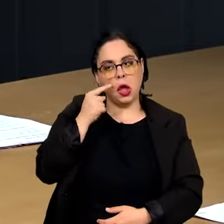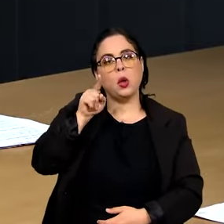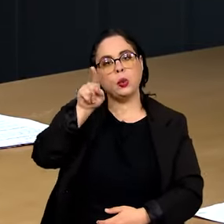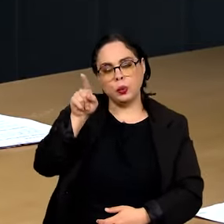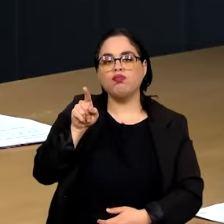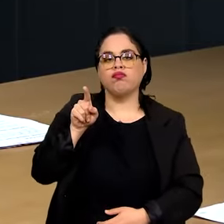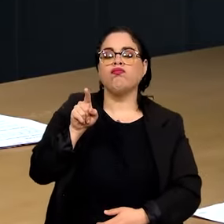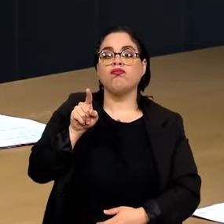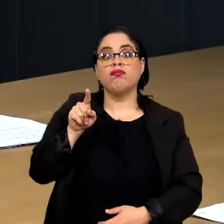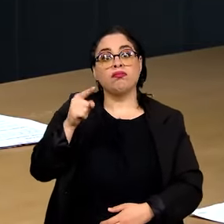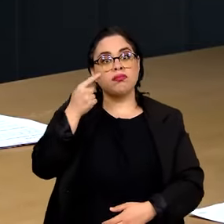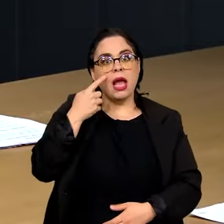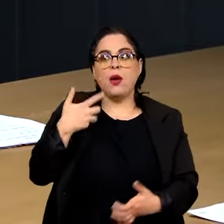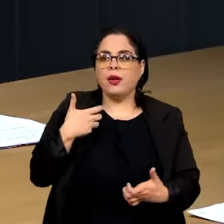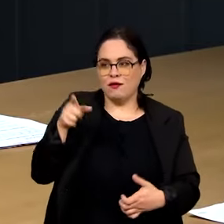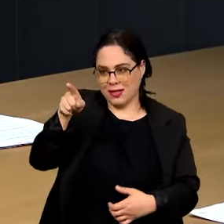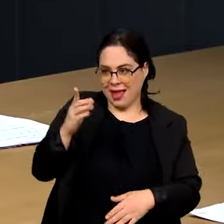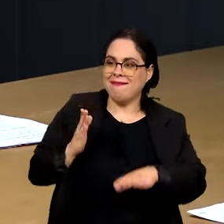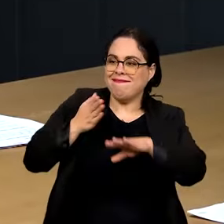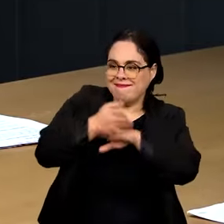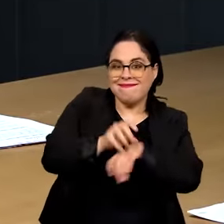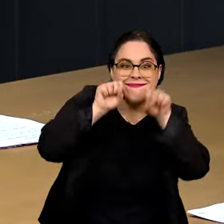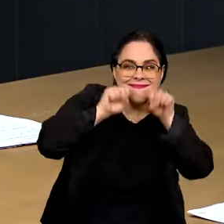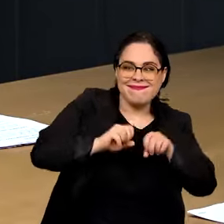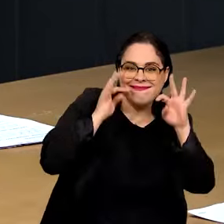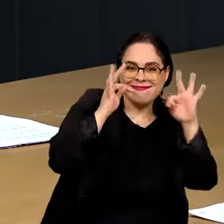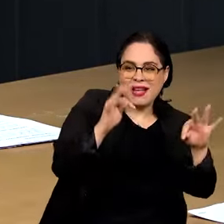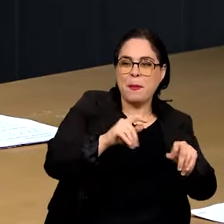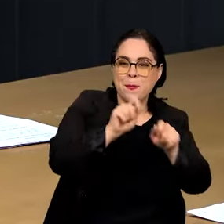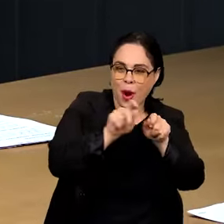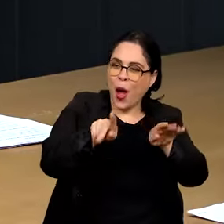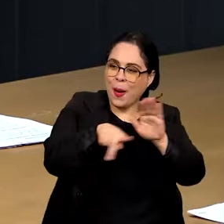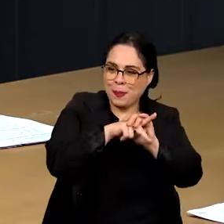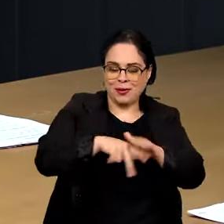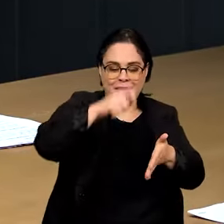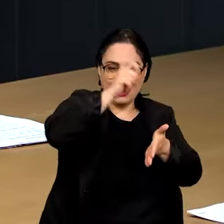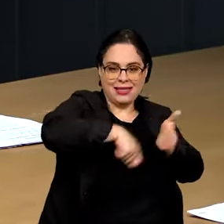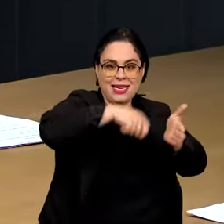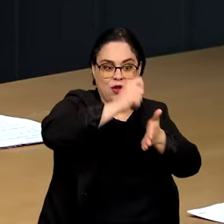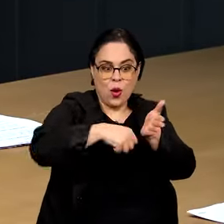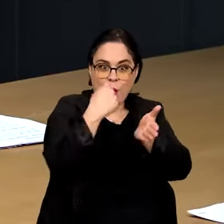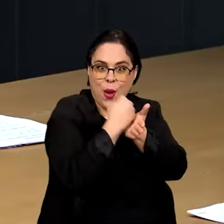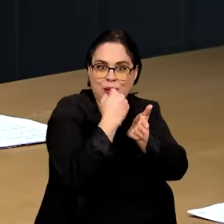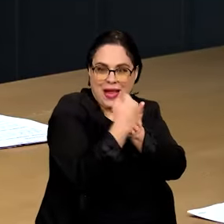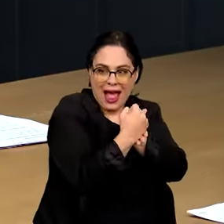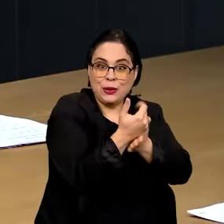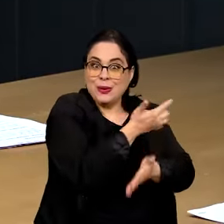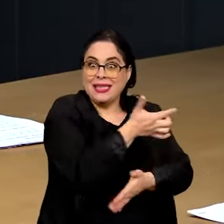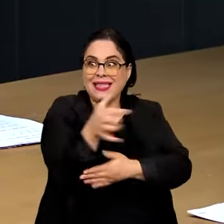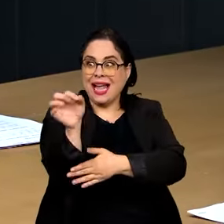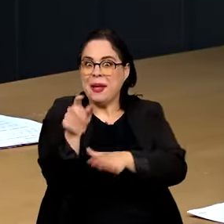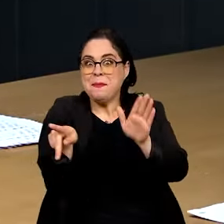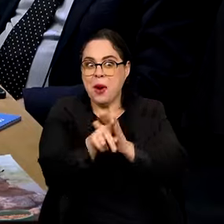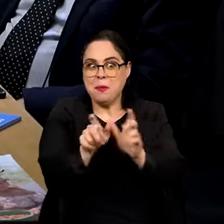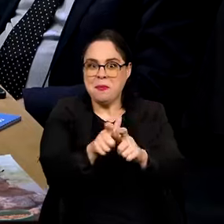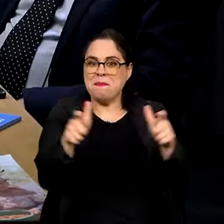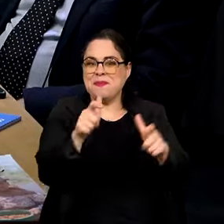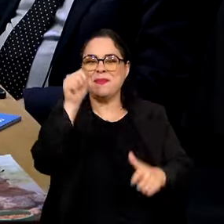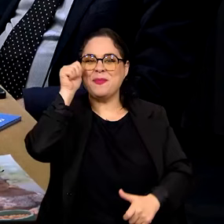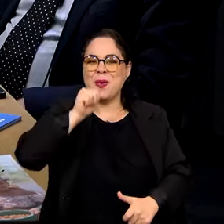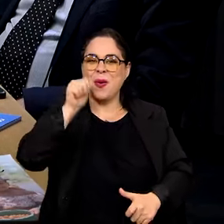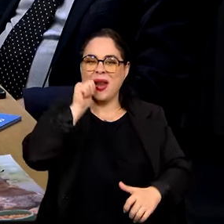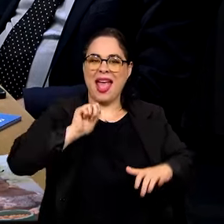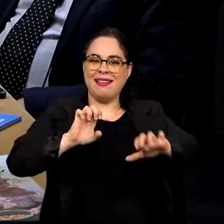como o Ceará e a gente viu né agora e aí eu queria o senhor esteve lá nessa cerimônia de assinatura dos primeiros sem contratos